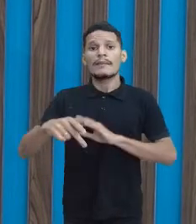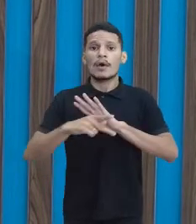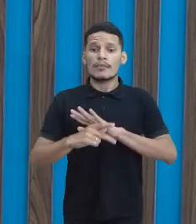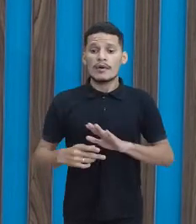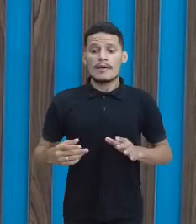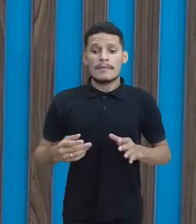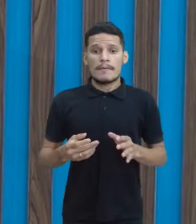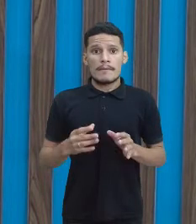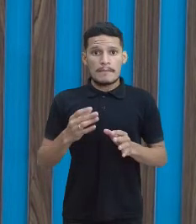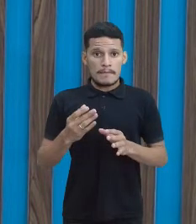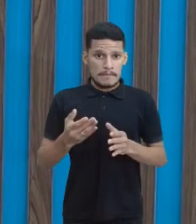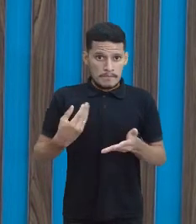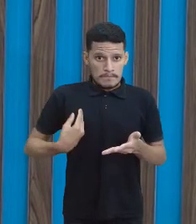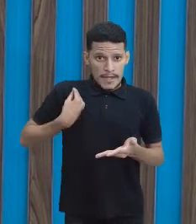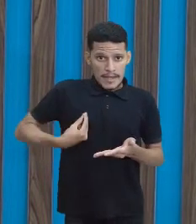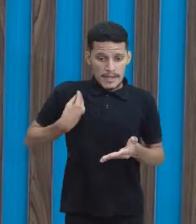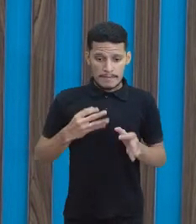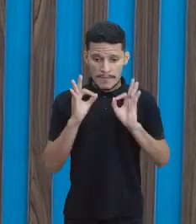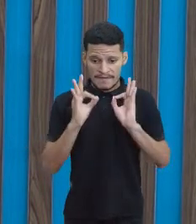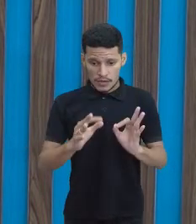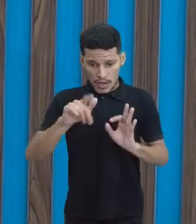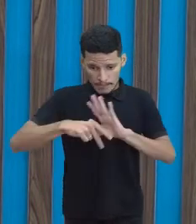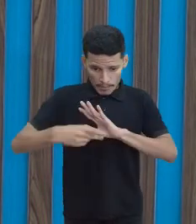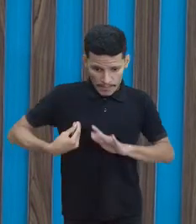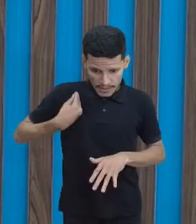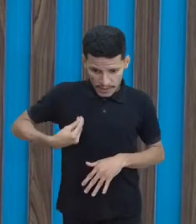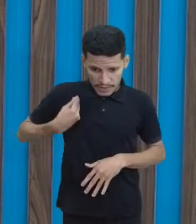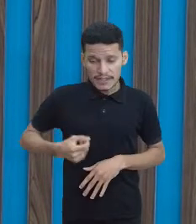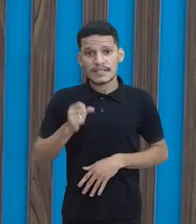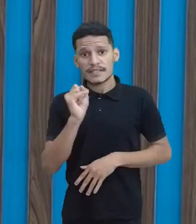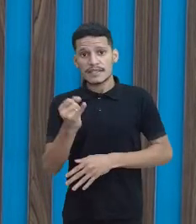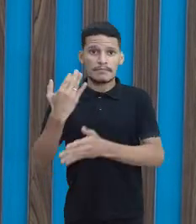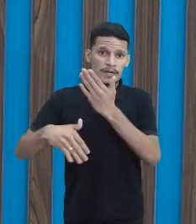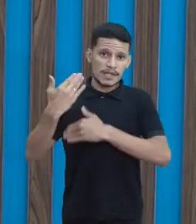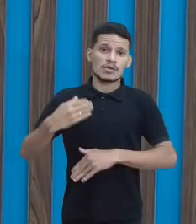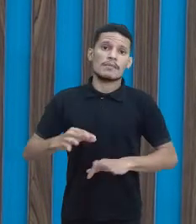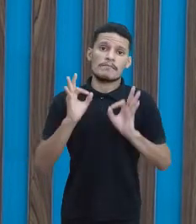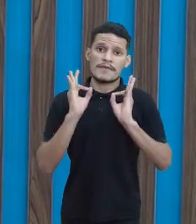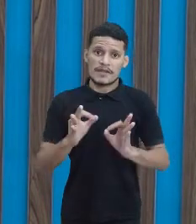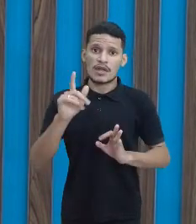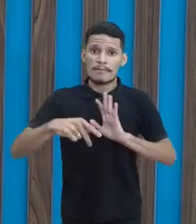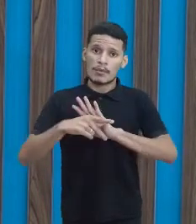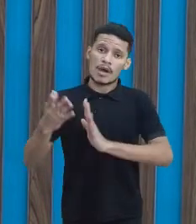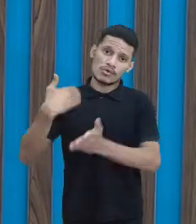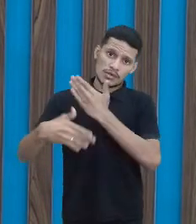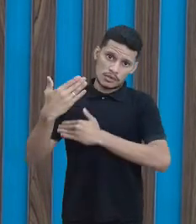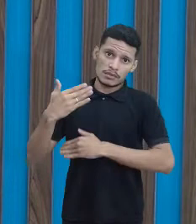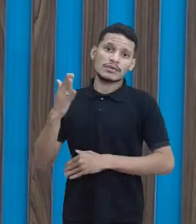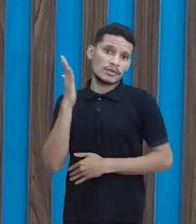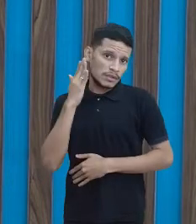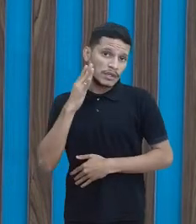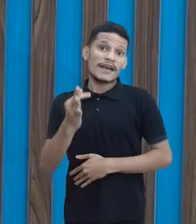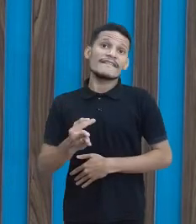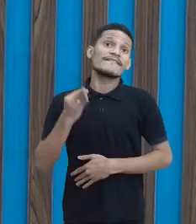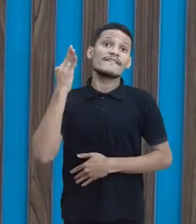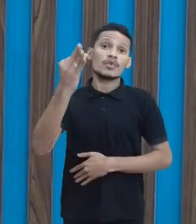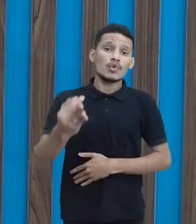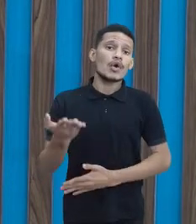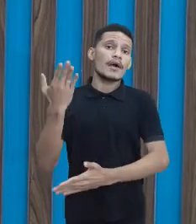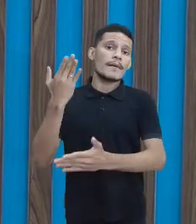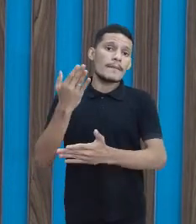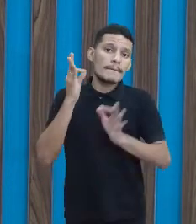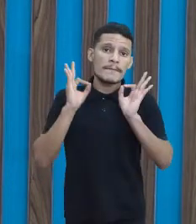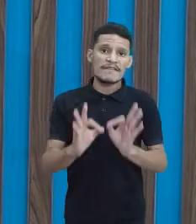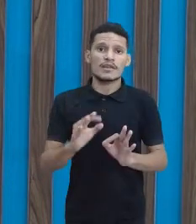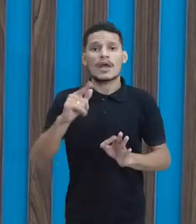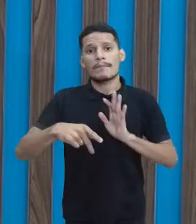perfeito, ele está no presente. Se é o passado perfeito, esse verbo auxiliar have vai estar no passado, Como o caso aí é futuro perfeito, o